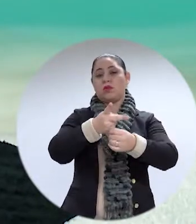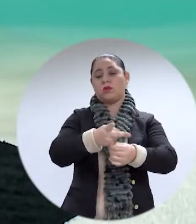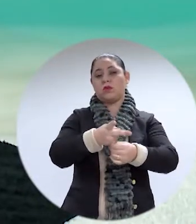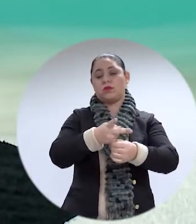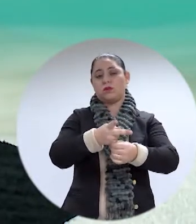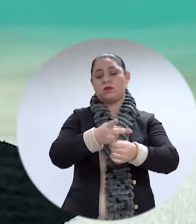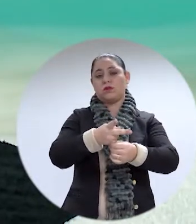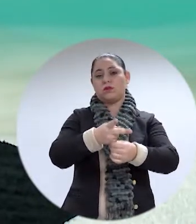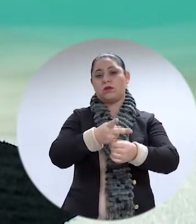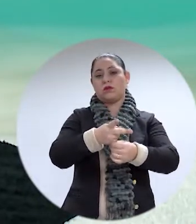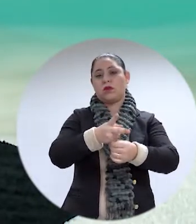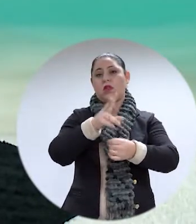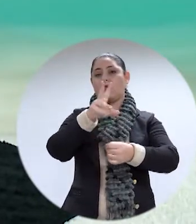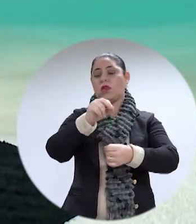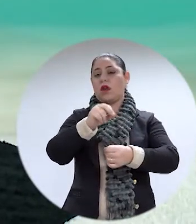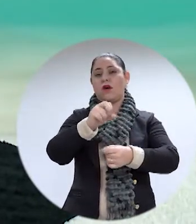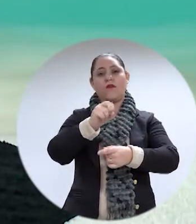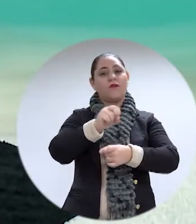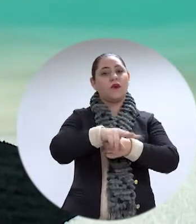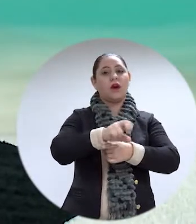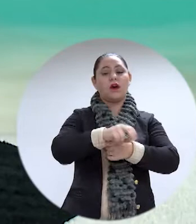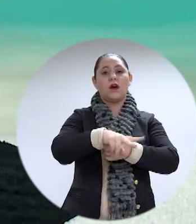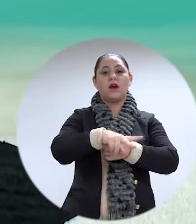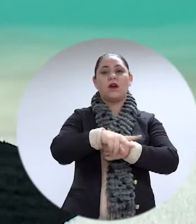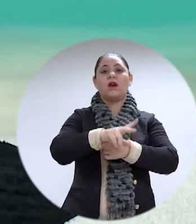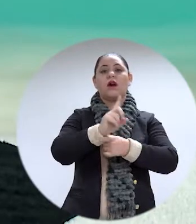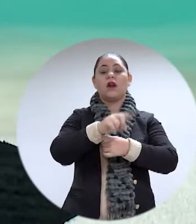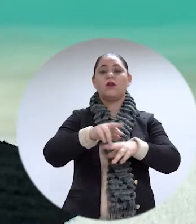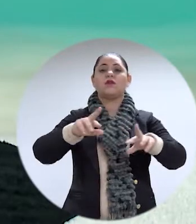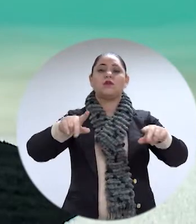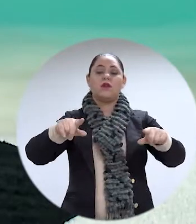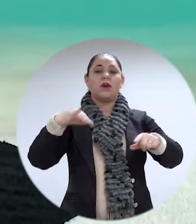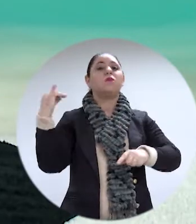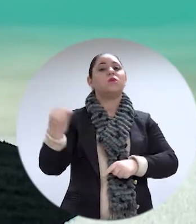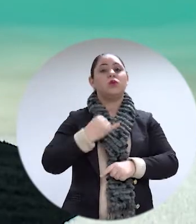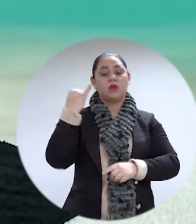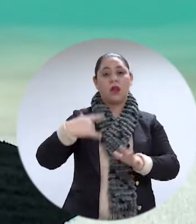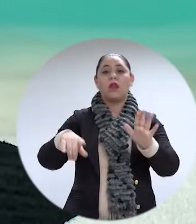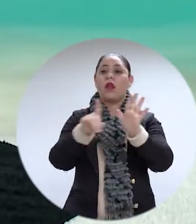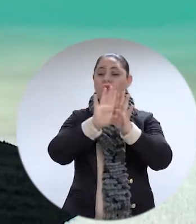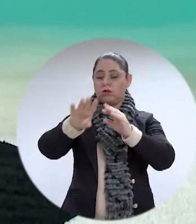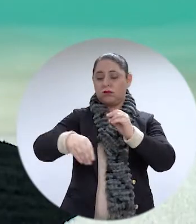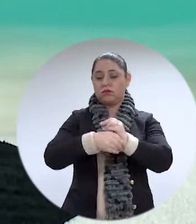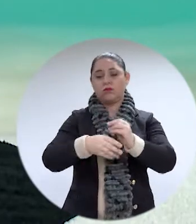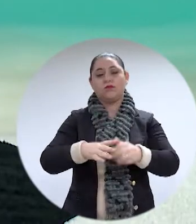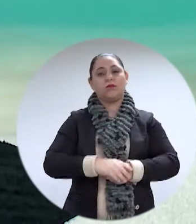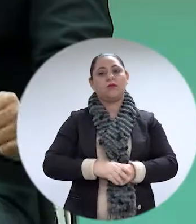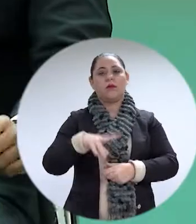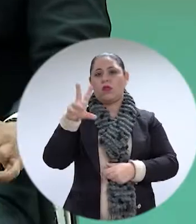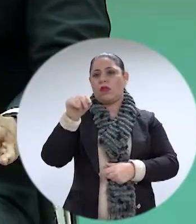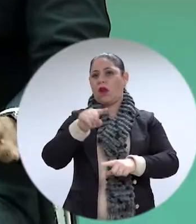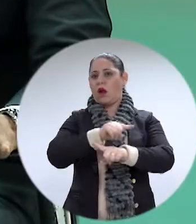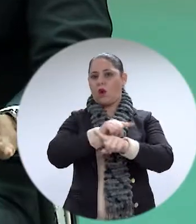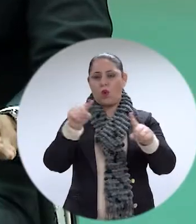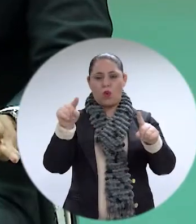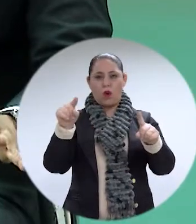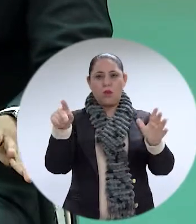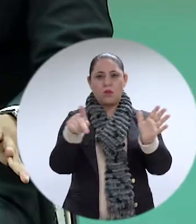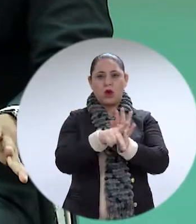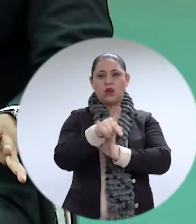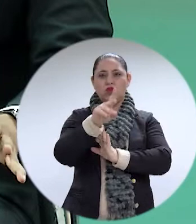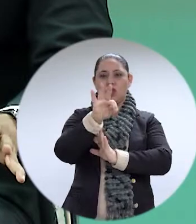Juízes, promotores. Juízes e promotores não são carreiras típicas de Estado, então, inclusive olha eles só não são... a importância dessa lei complementar. Eles